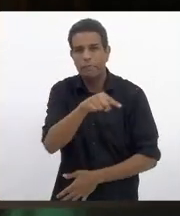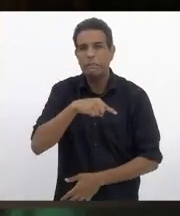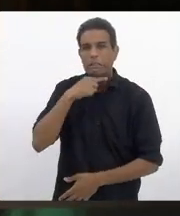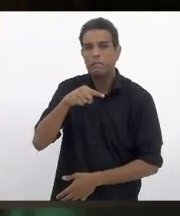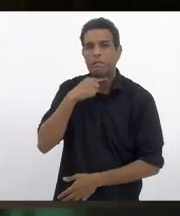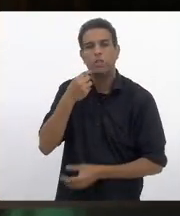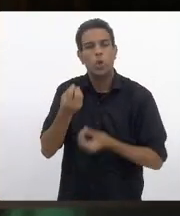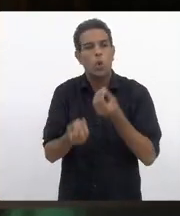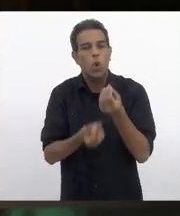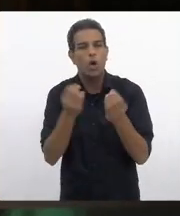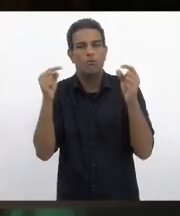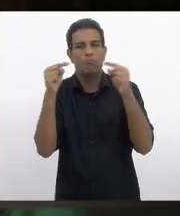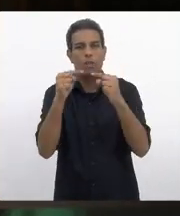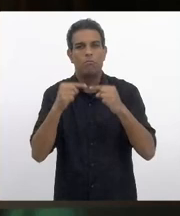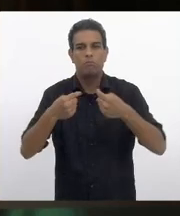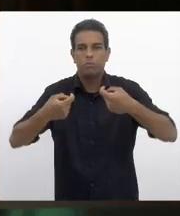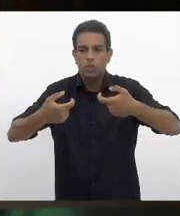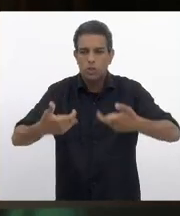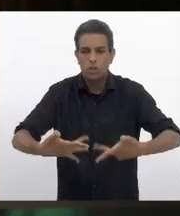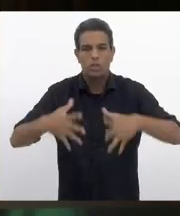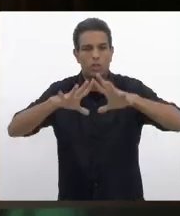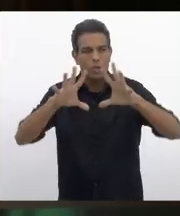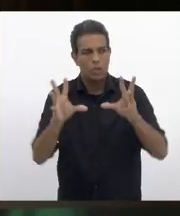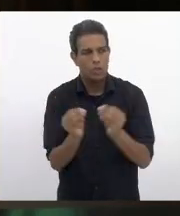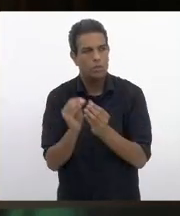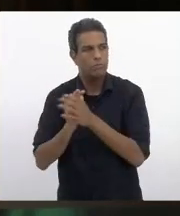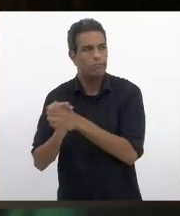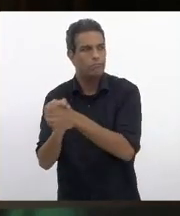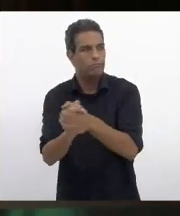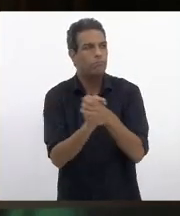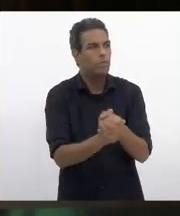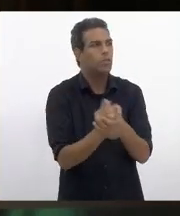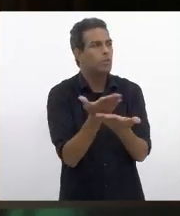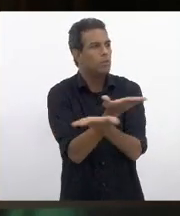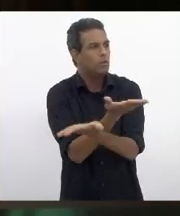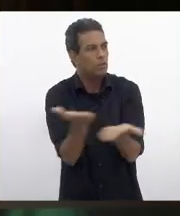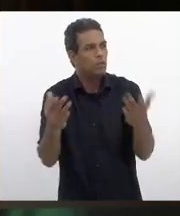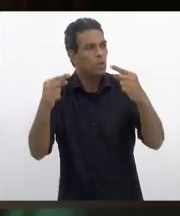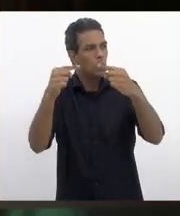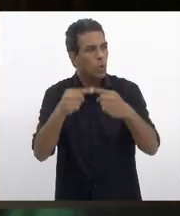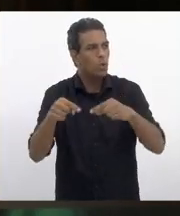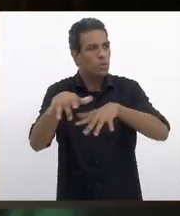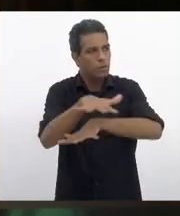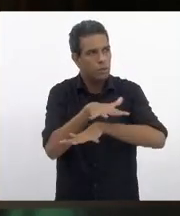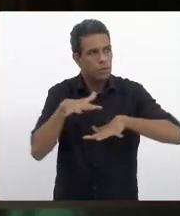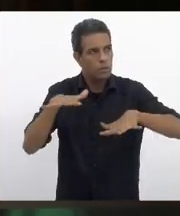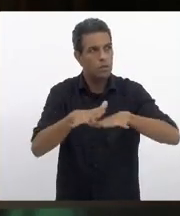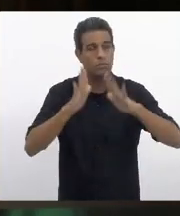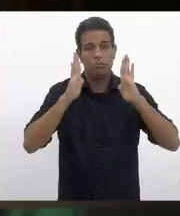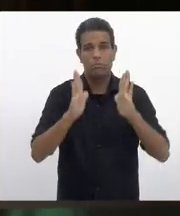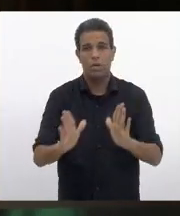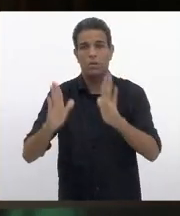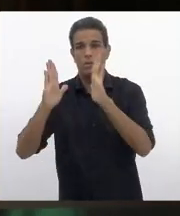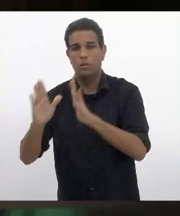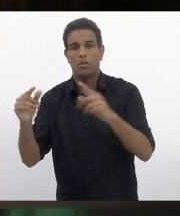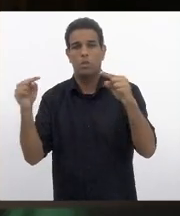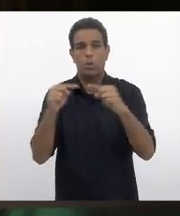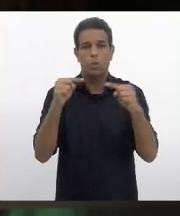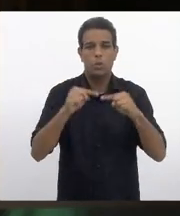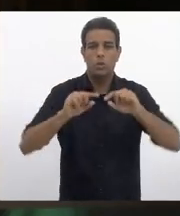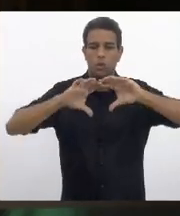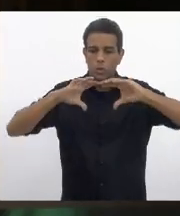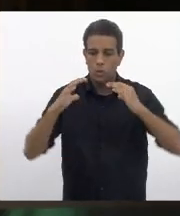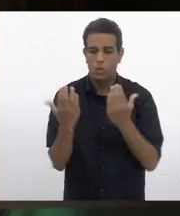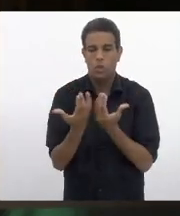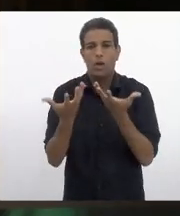ter divergência, onde eu quero parabenizar, eu vi o coronel sair aqui, ali conversar com praça, como vi o coronel